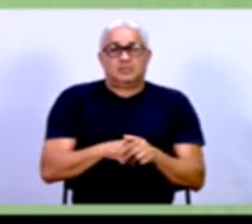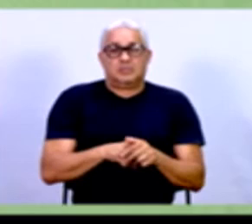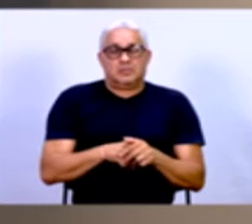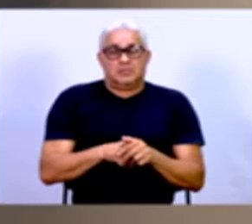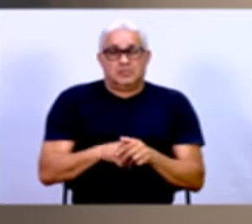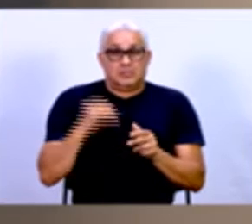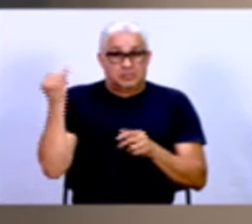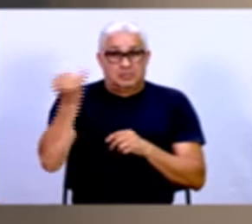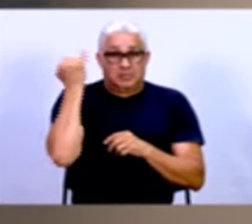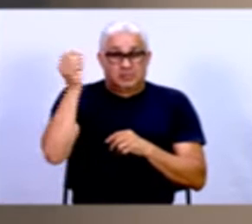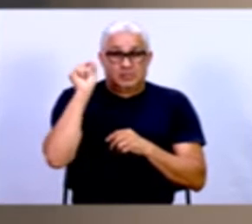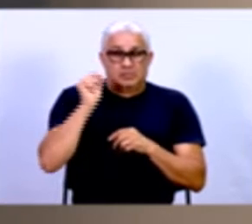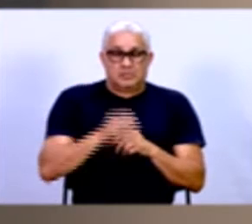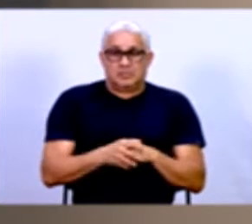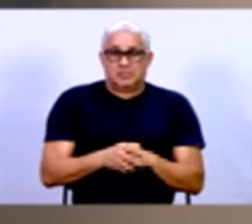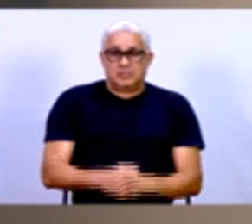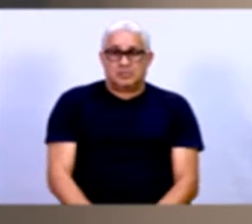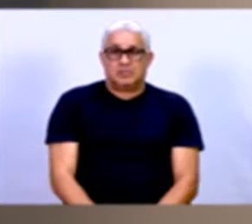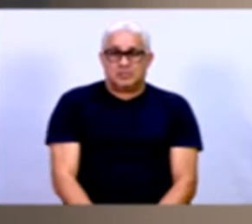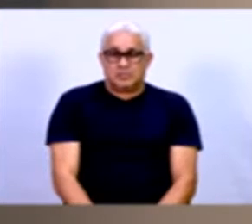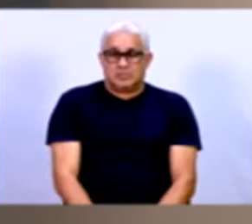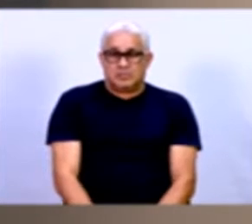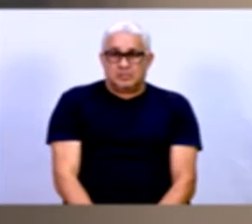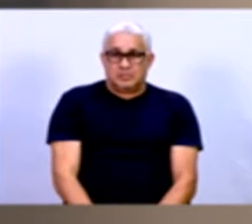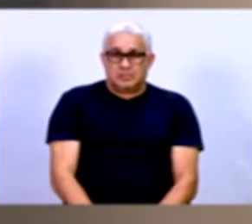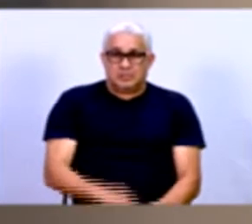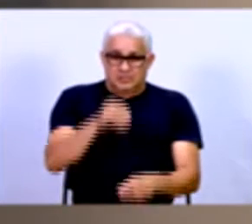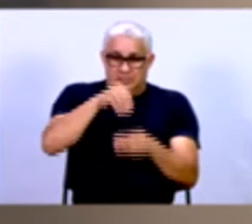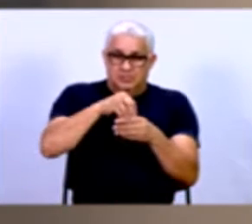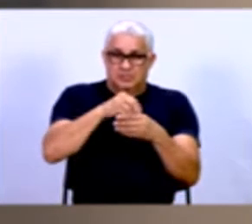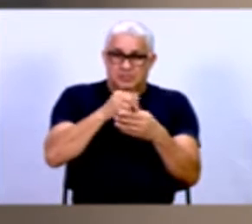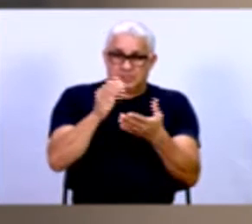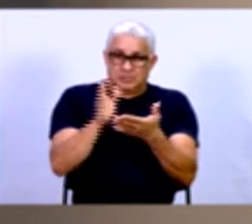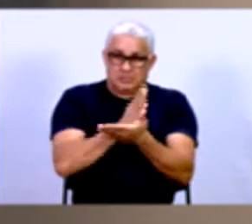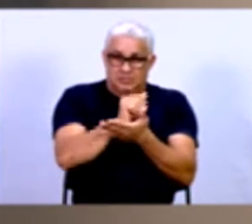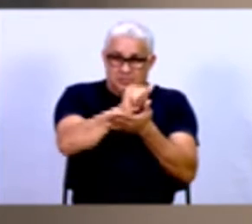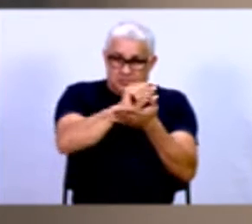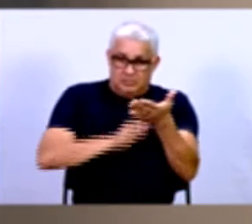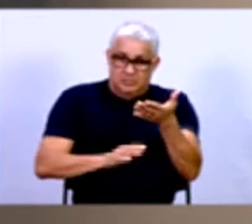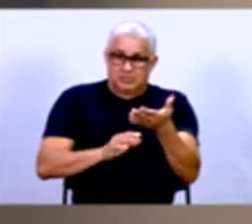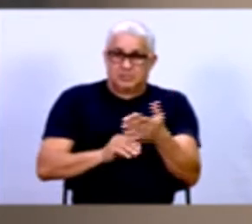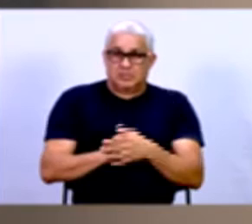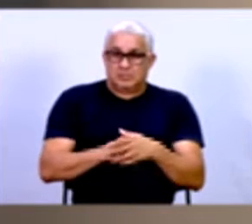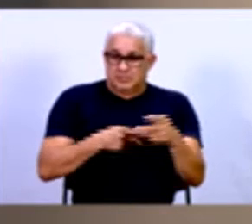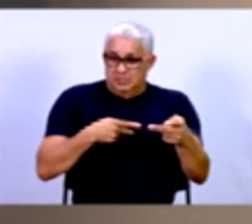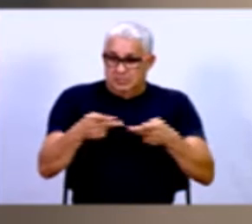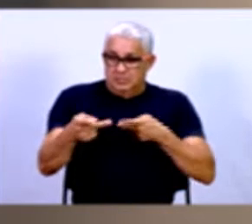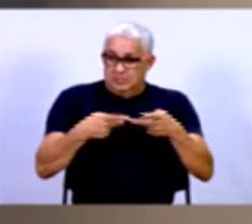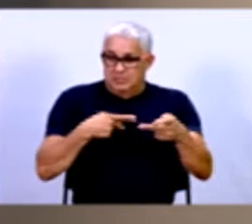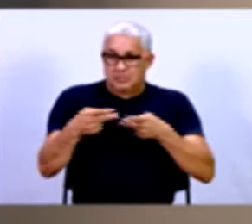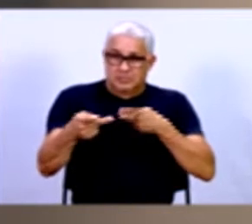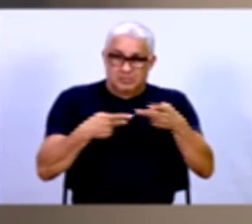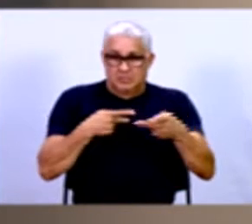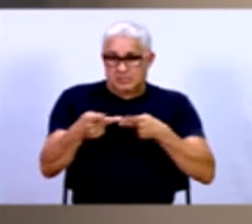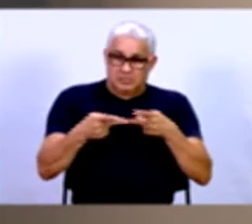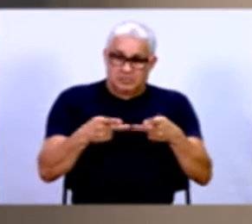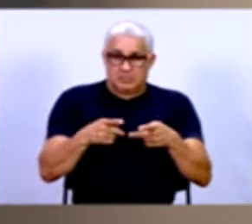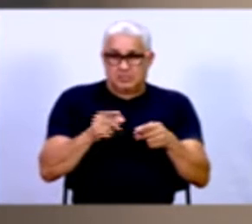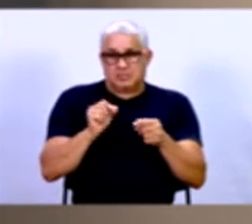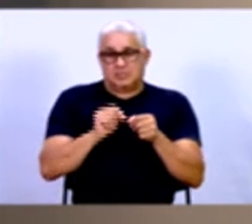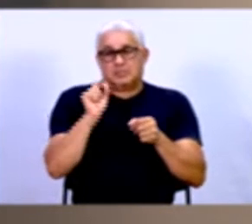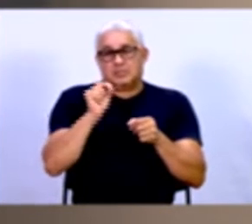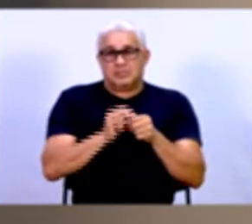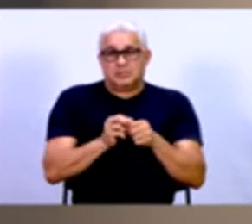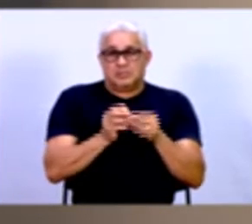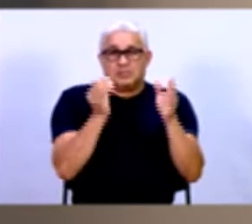e até é bastante ressaltado dentro do nosso caderno de atividades que dentro do planejamento a gente vai